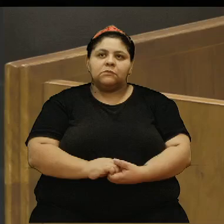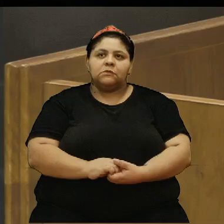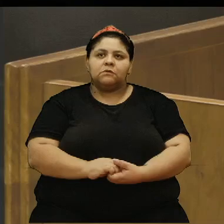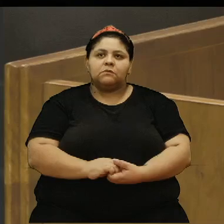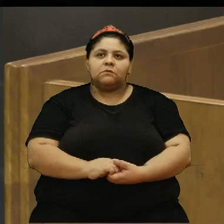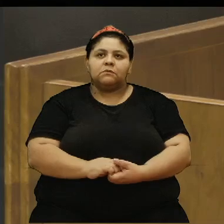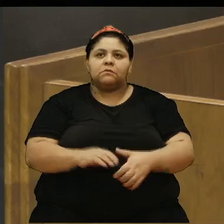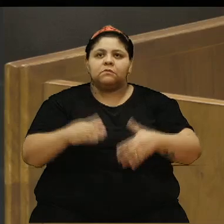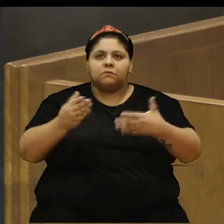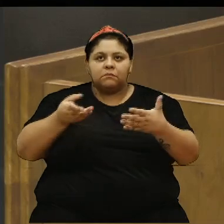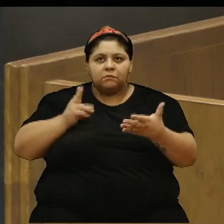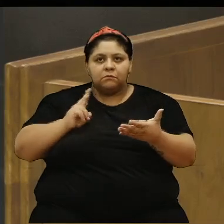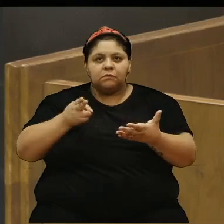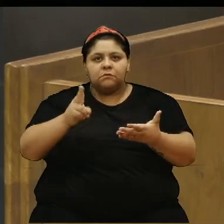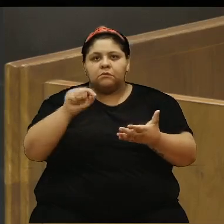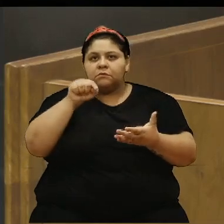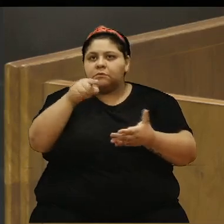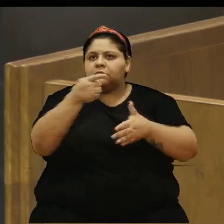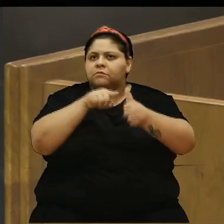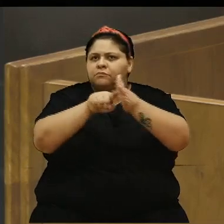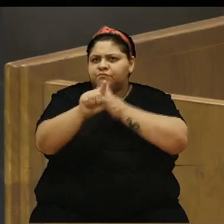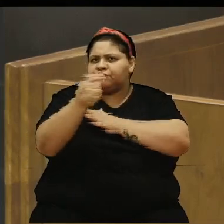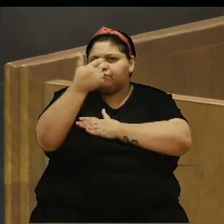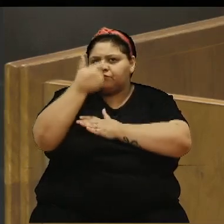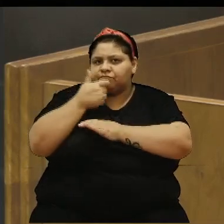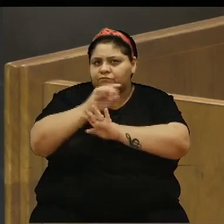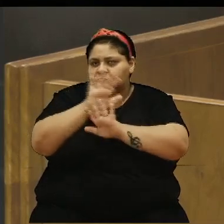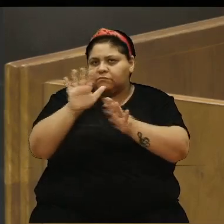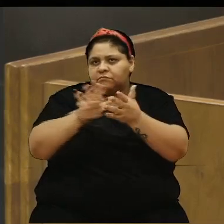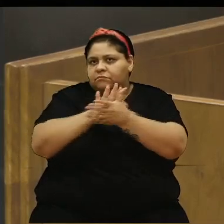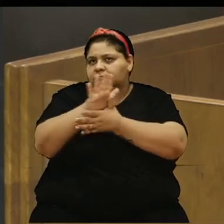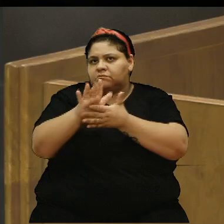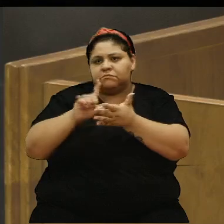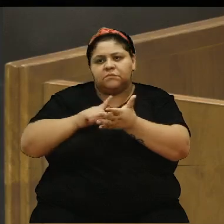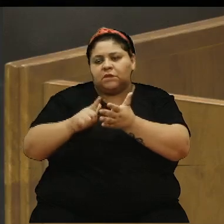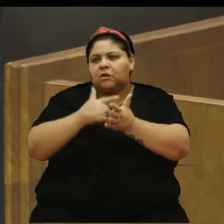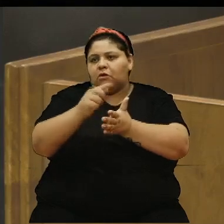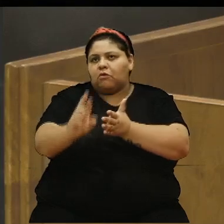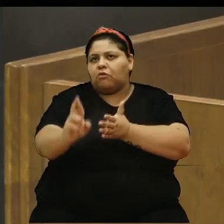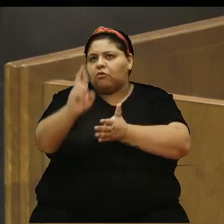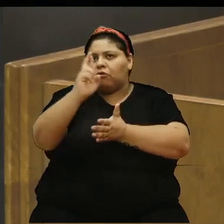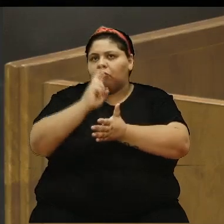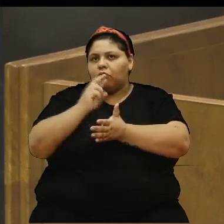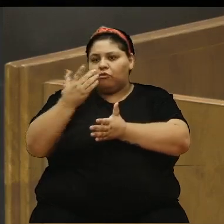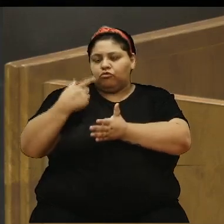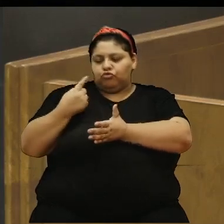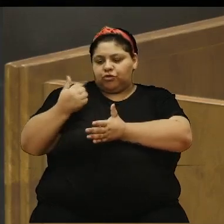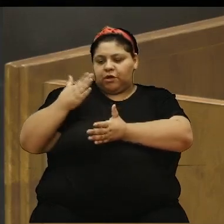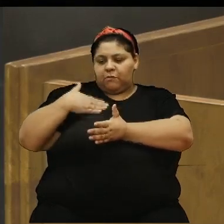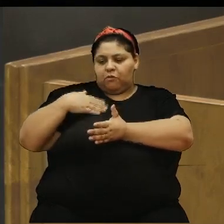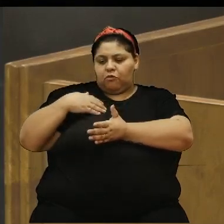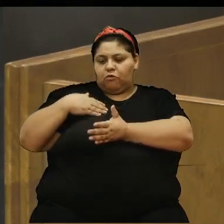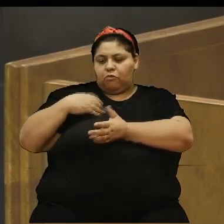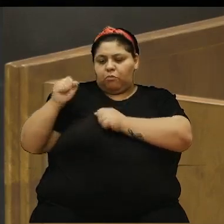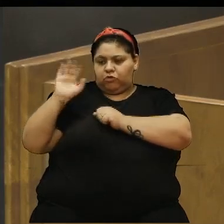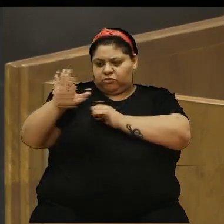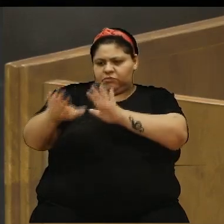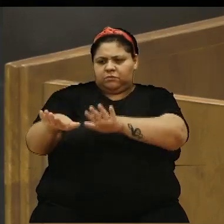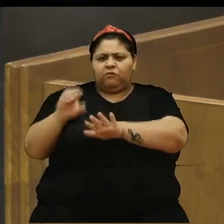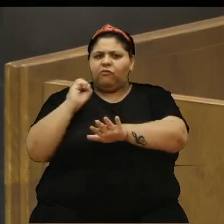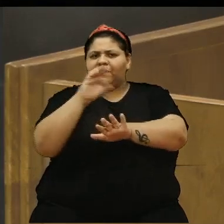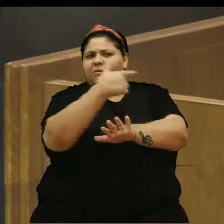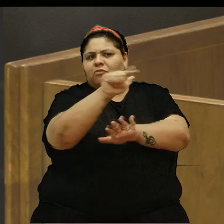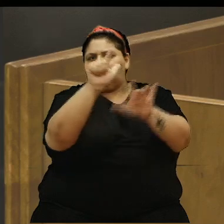Muito bem, seguindo então era essa pergunta e eu acho que ninguém tem outra resposta que não. Se o recurso é meu e eu posso deixar aqui, não vou mandar para